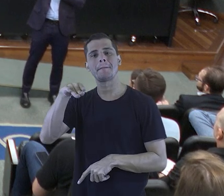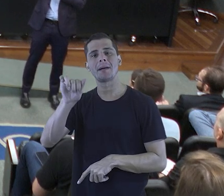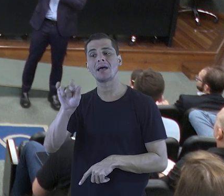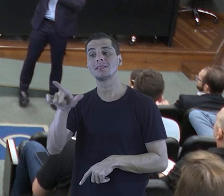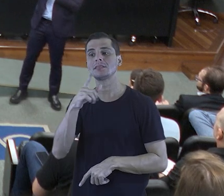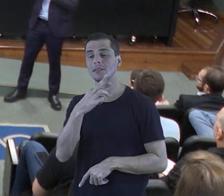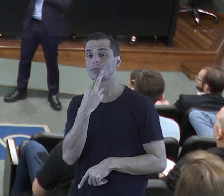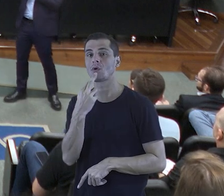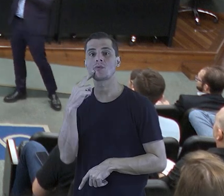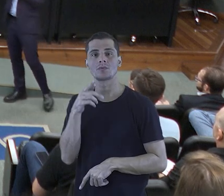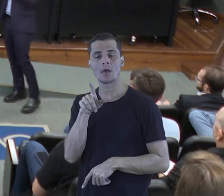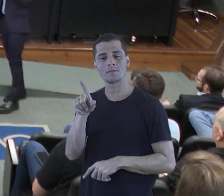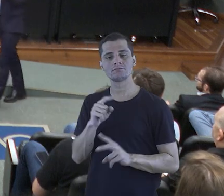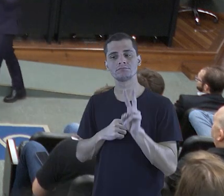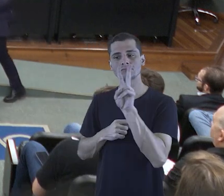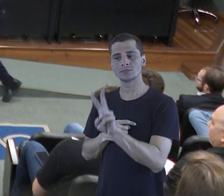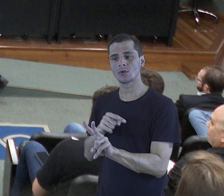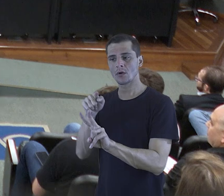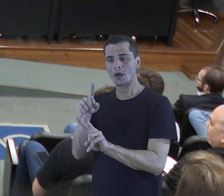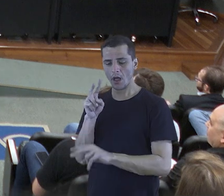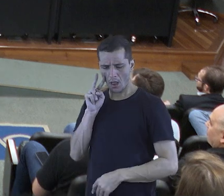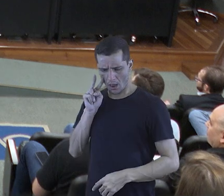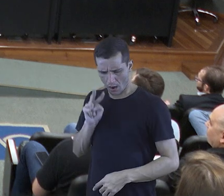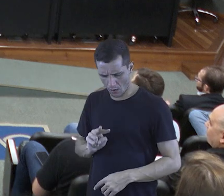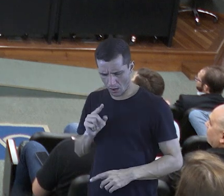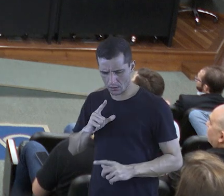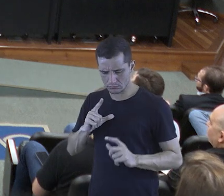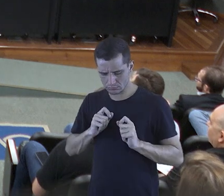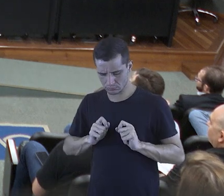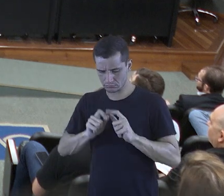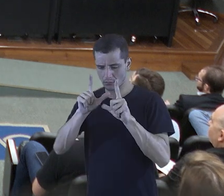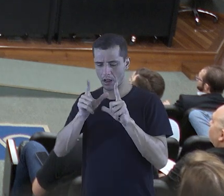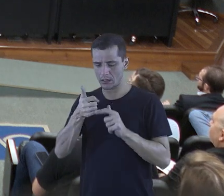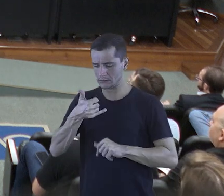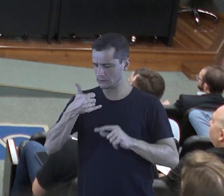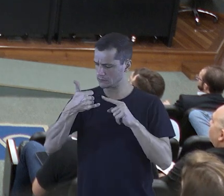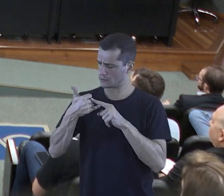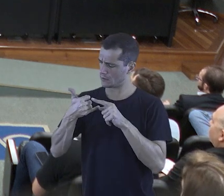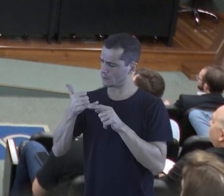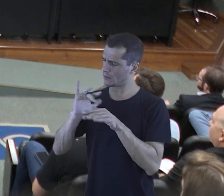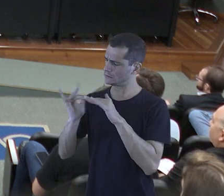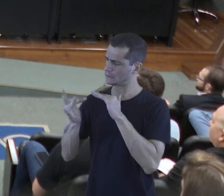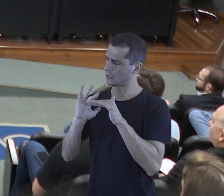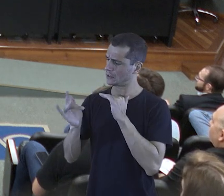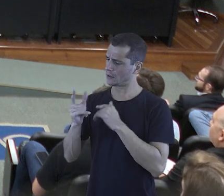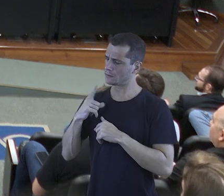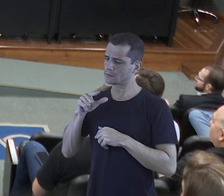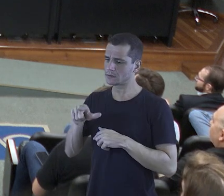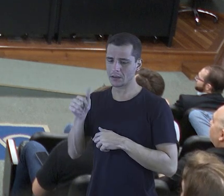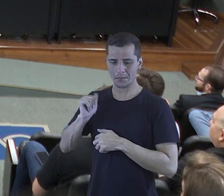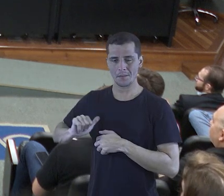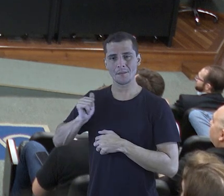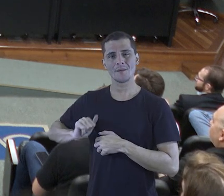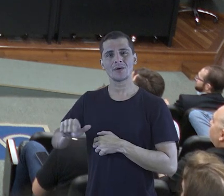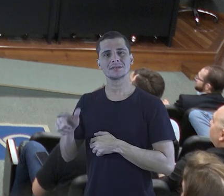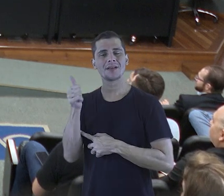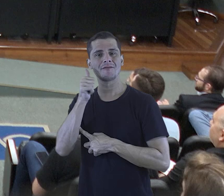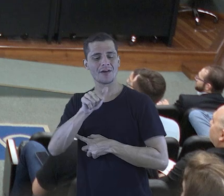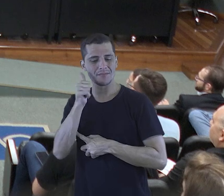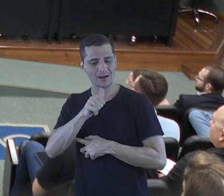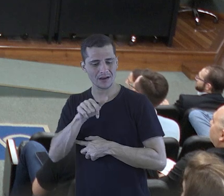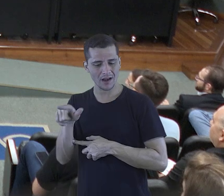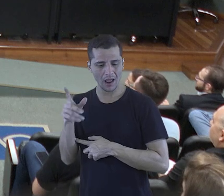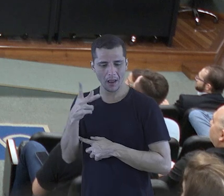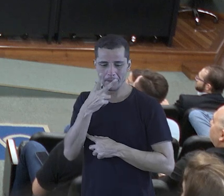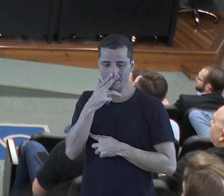ali em Itapema. Itapema, sensacional, não é? Paramos para almoçar ali. A hora que eu abro o meu Instagram, Bolsa